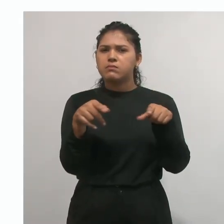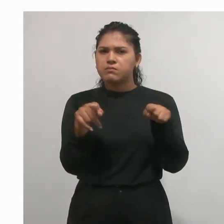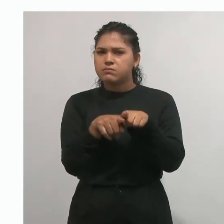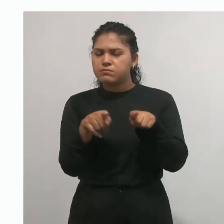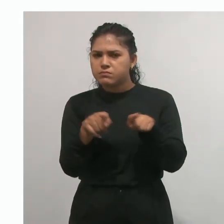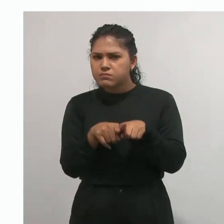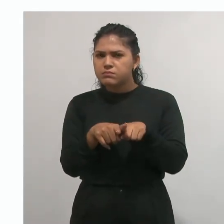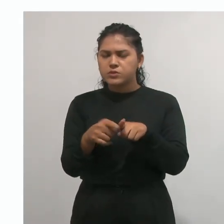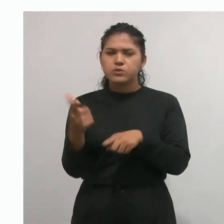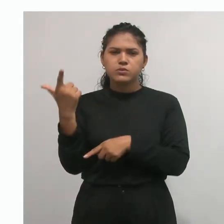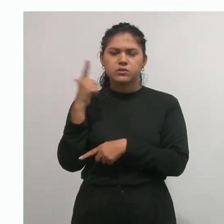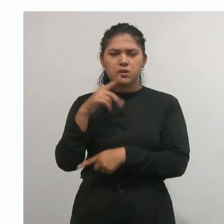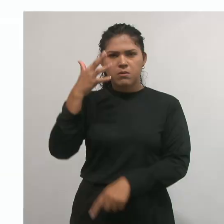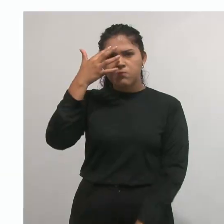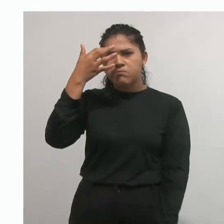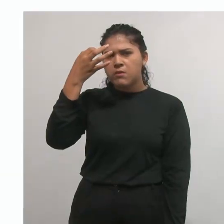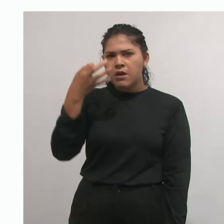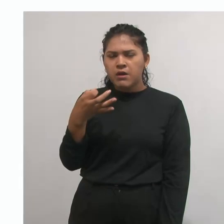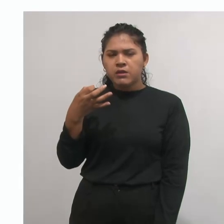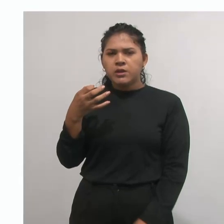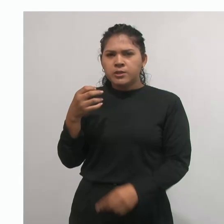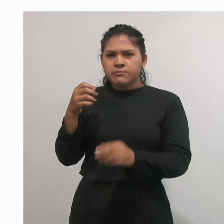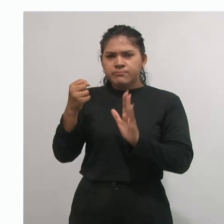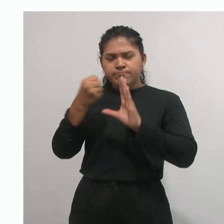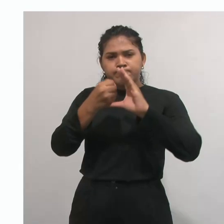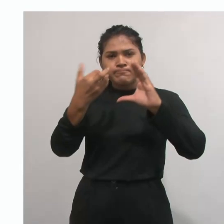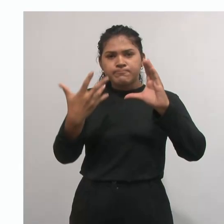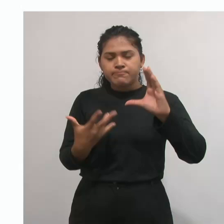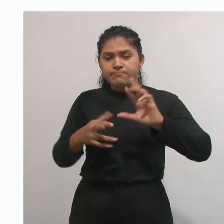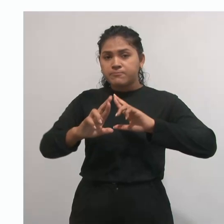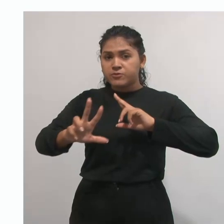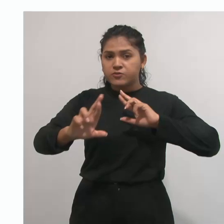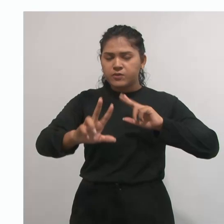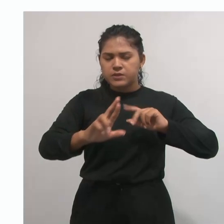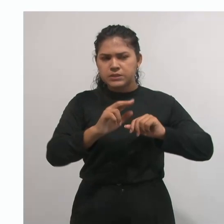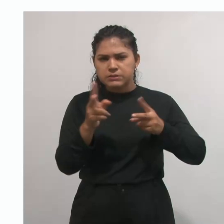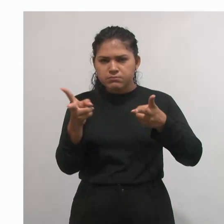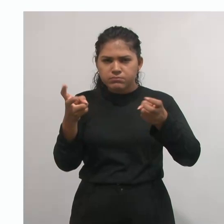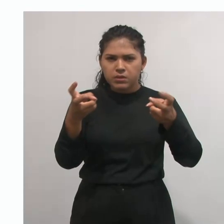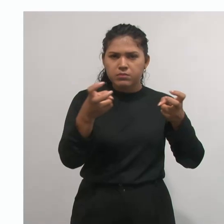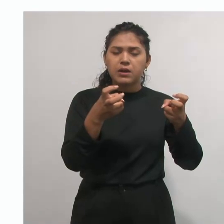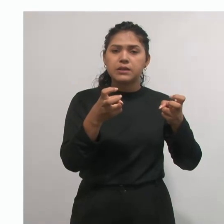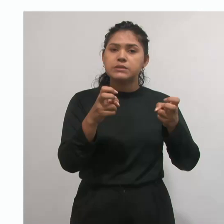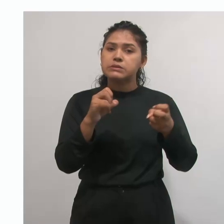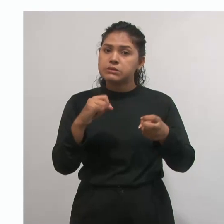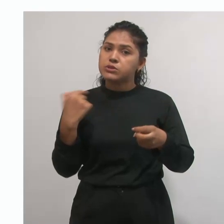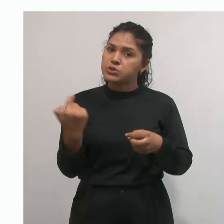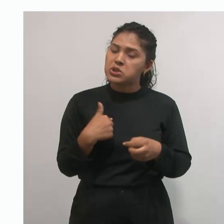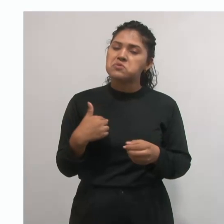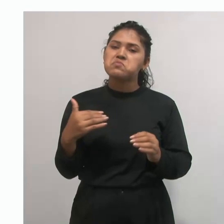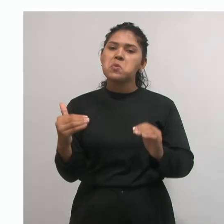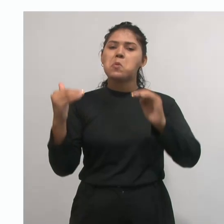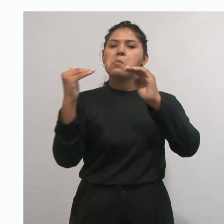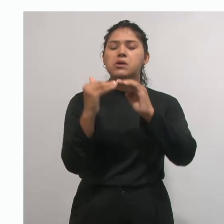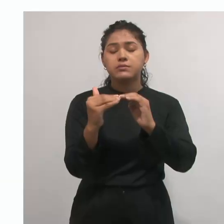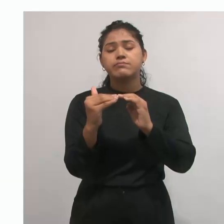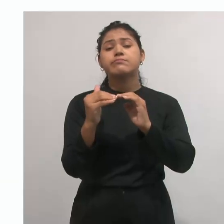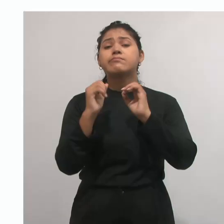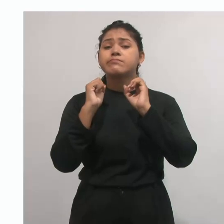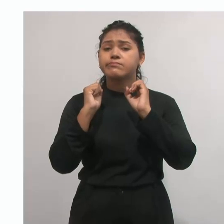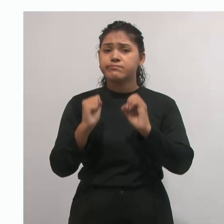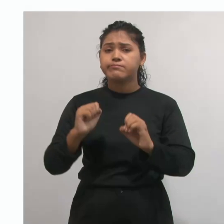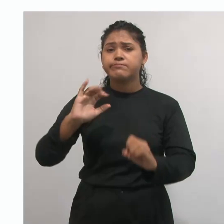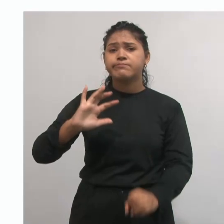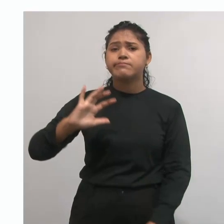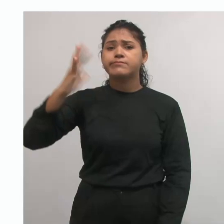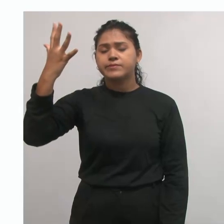percebe e identifica, né, essas características desprivilegiadas e reforça elas, a